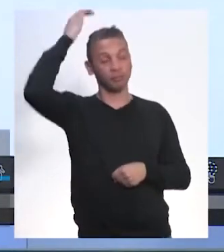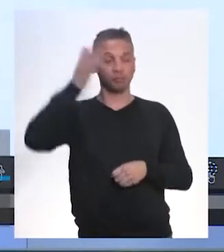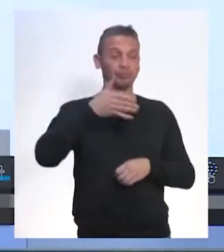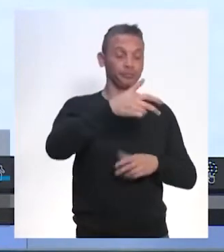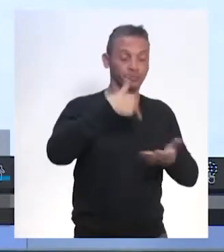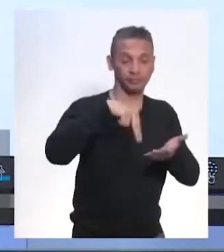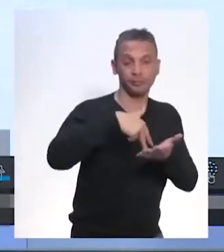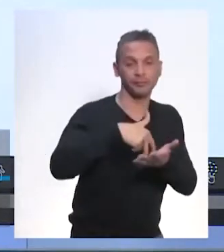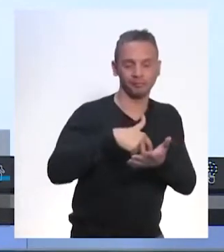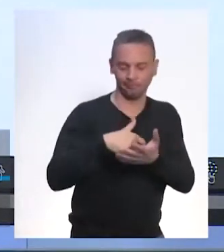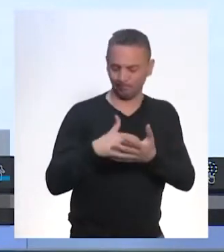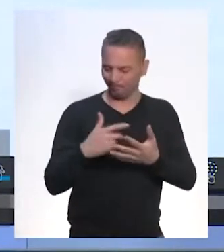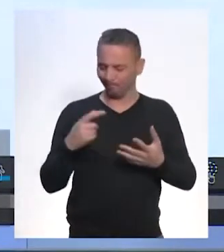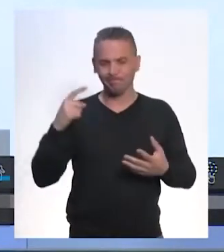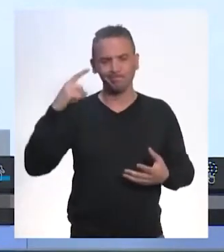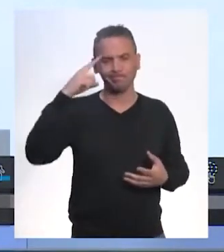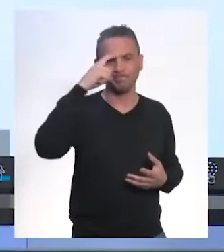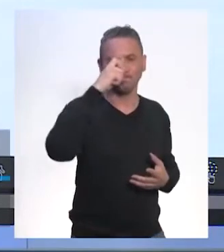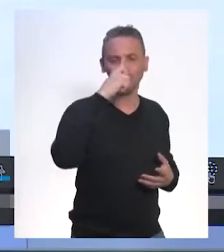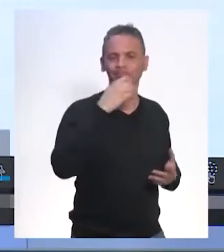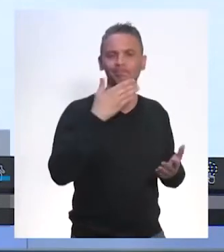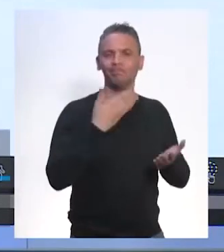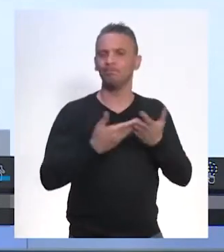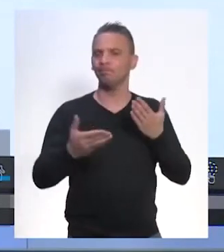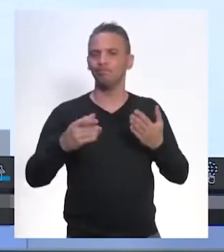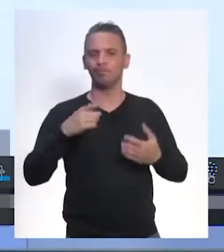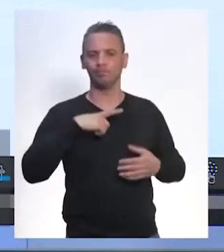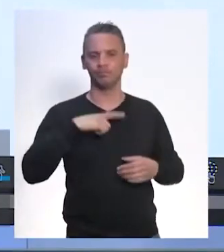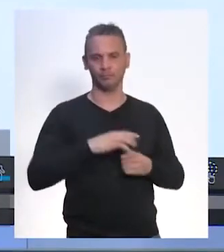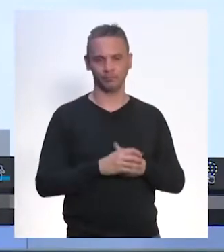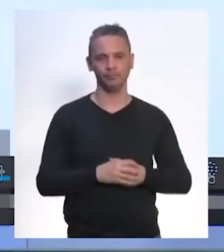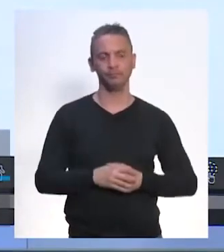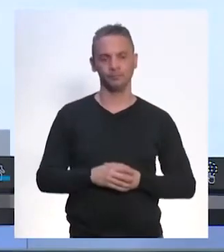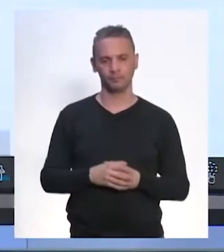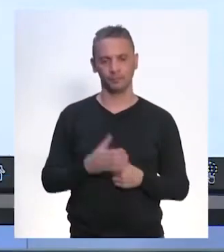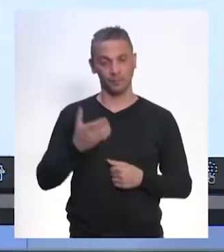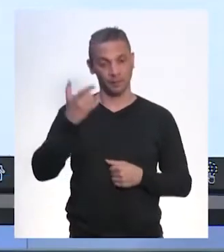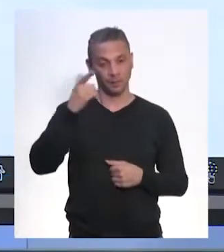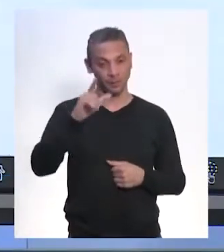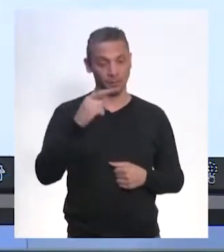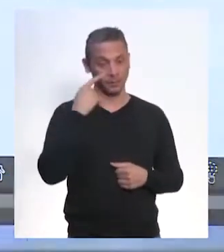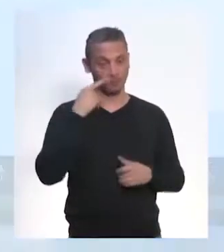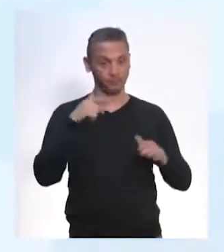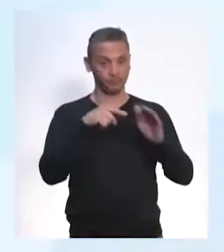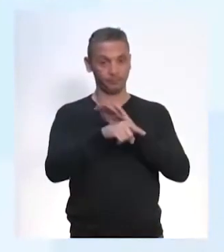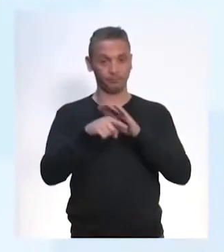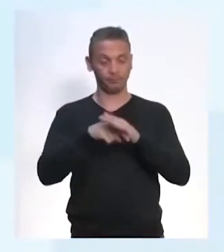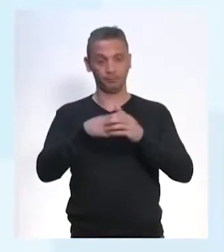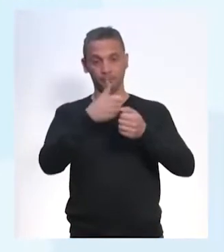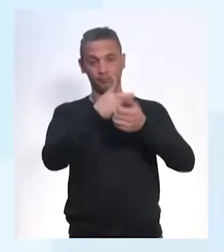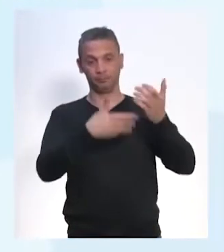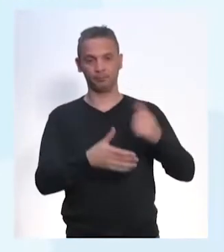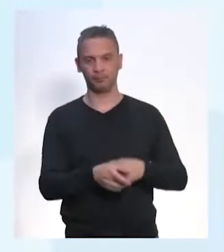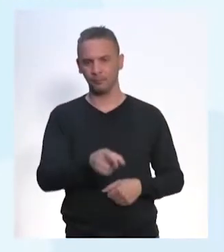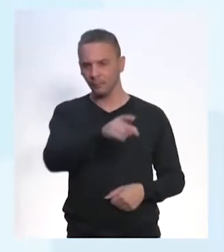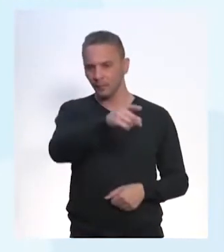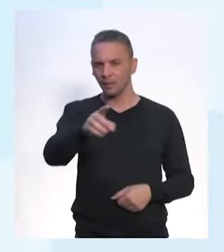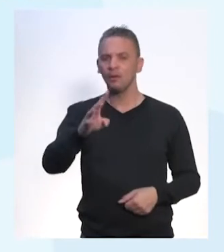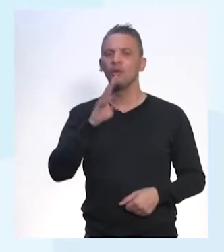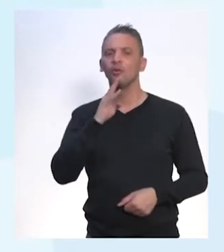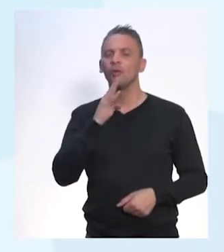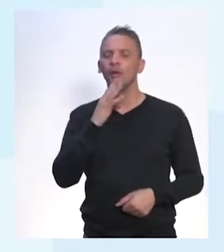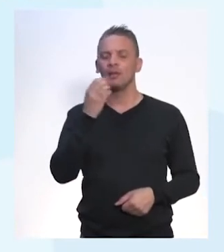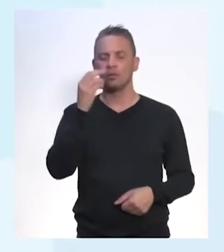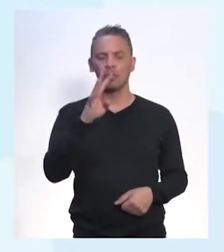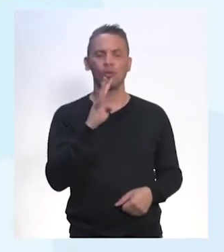daquele movimento e a agilidade para ele. Certo? Mais uma interaçãozinha agora pelo chat, gente. Vocês já ouviram falar,